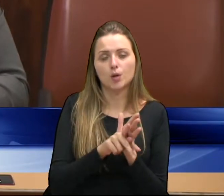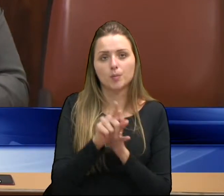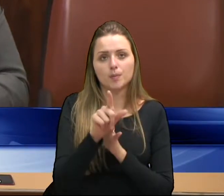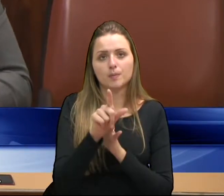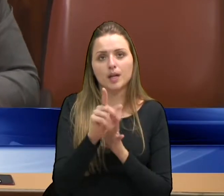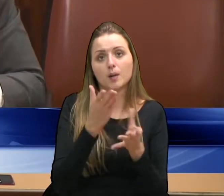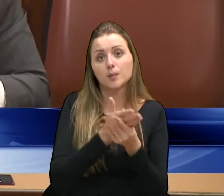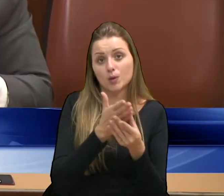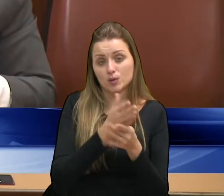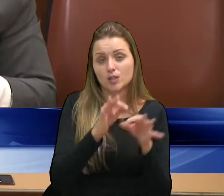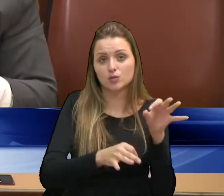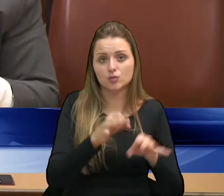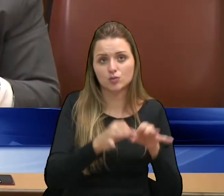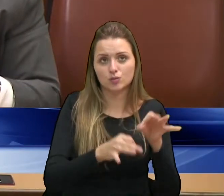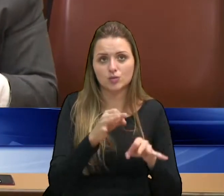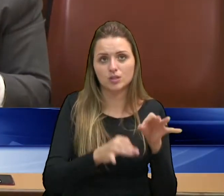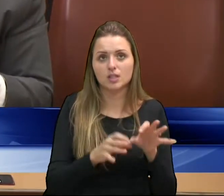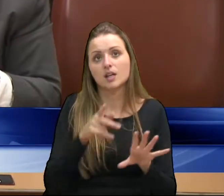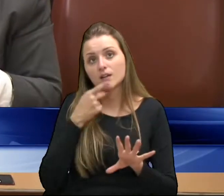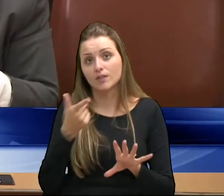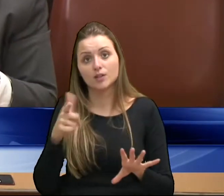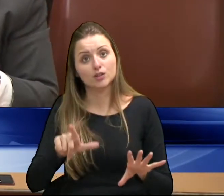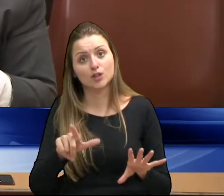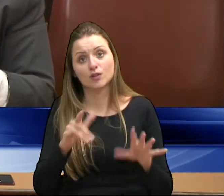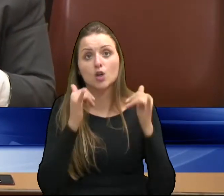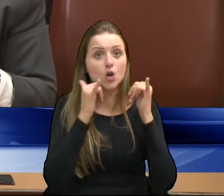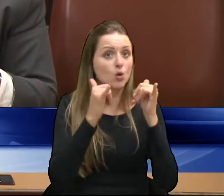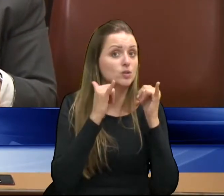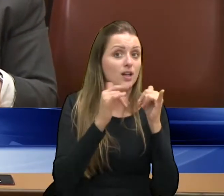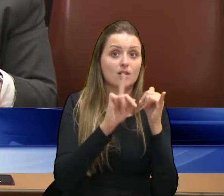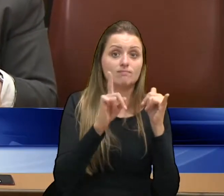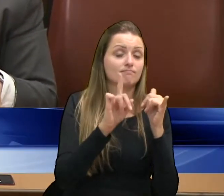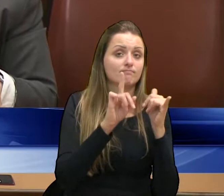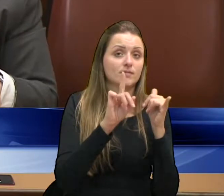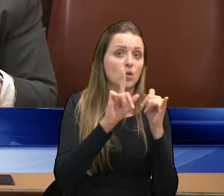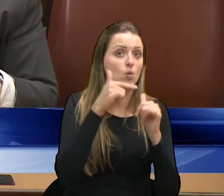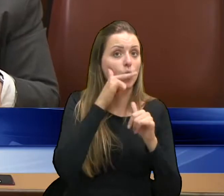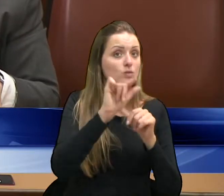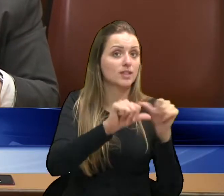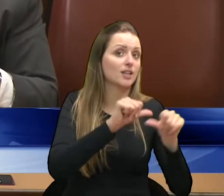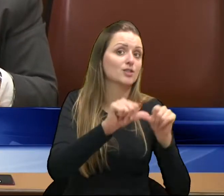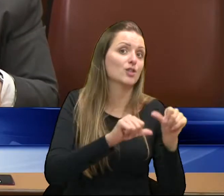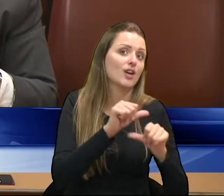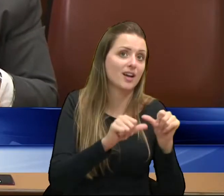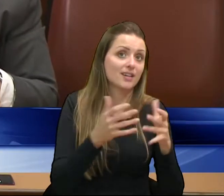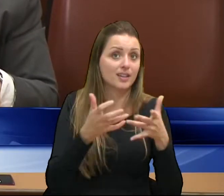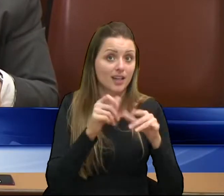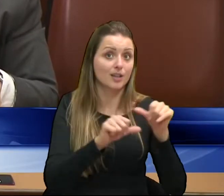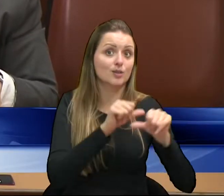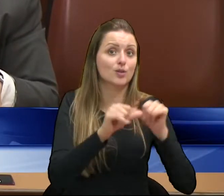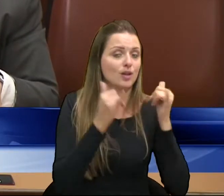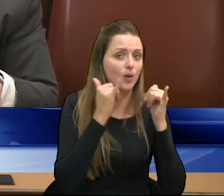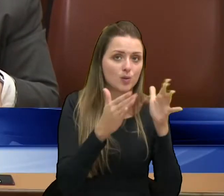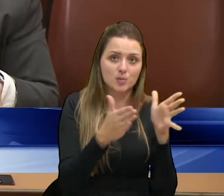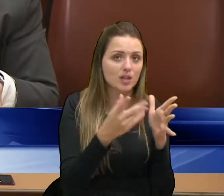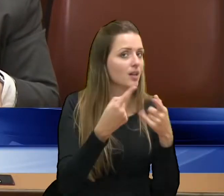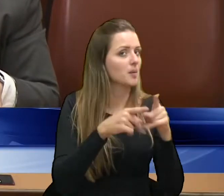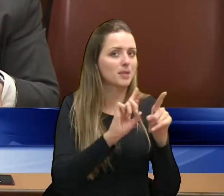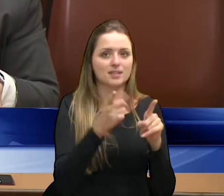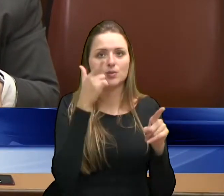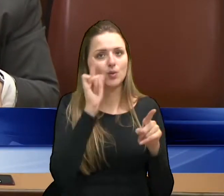legal. Renovo o que eu disse. Os veículos eles não conseguem trocar, vereadora. Eles querem trocar os veículos e não conseguem